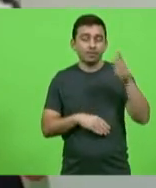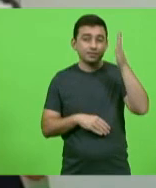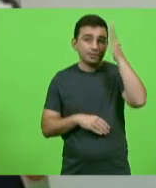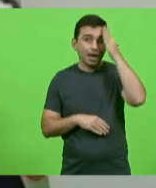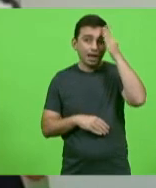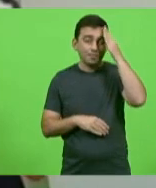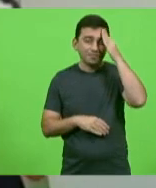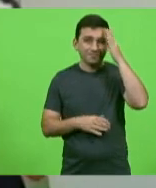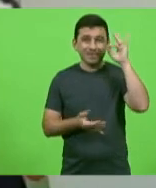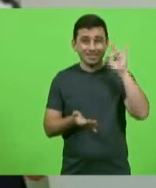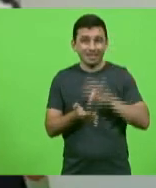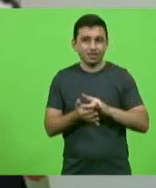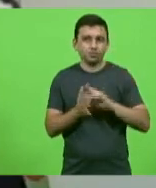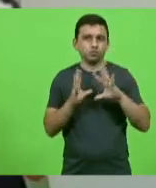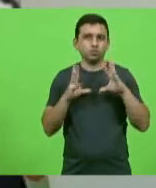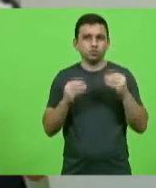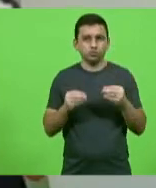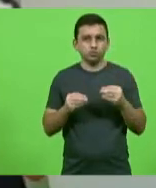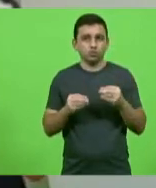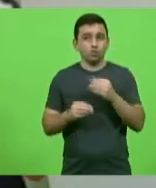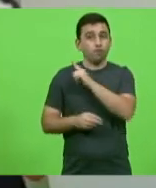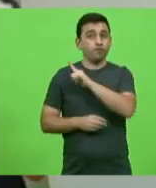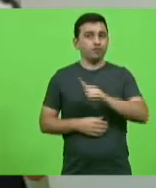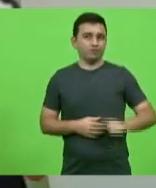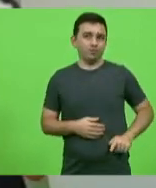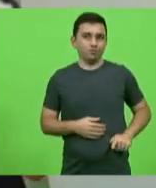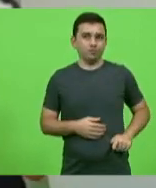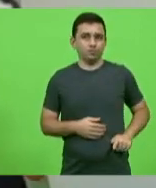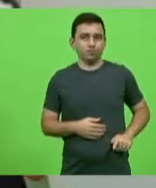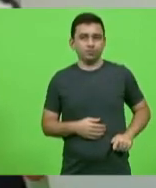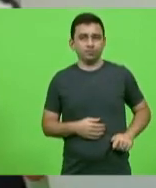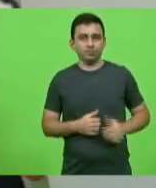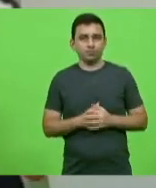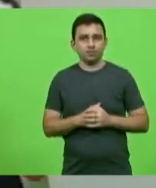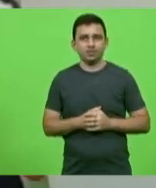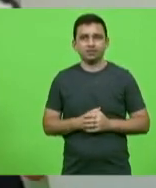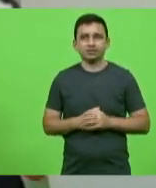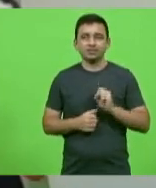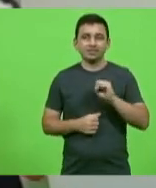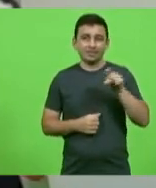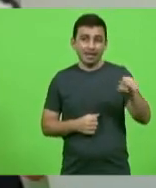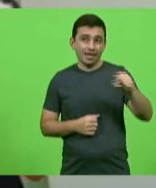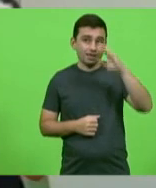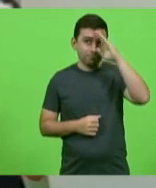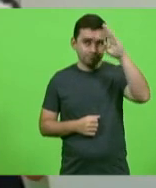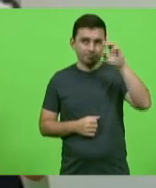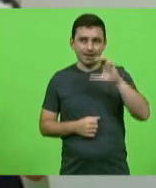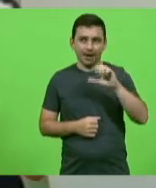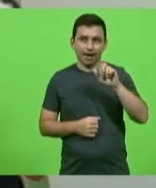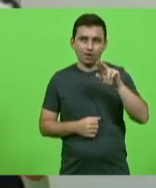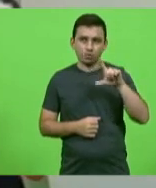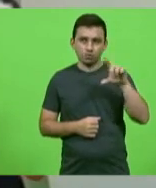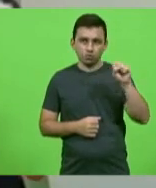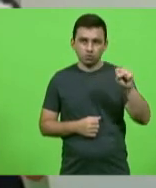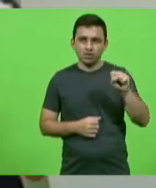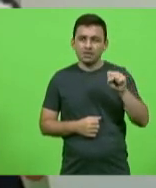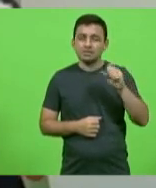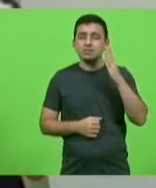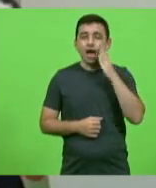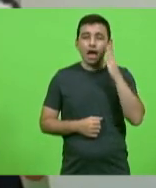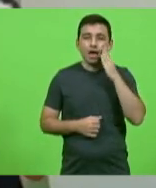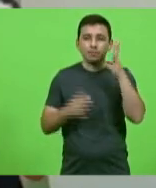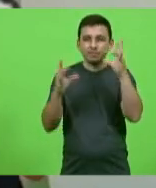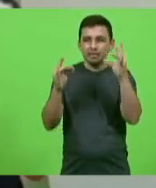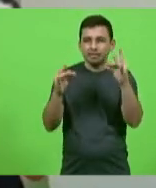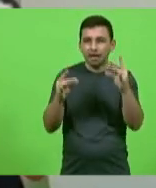ciência dos fatos e pelo governador do estado ou seja se Carlos Moisés da Silva sabiam não